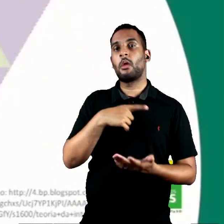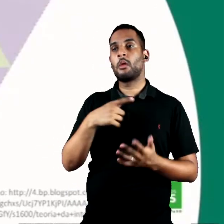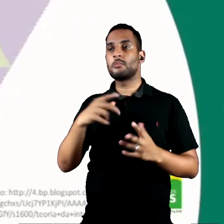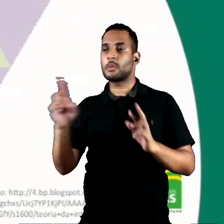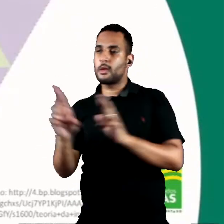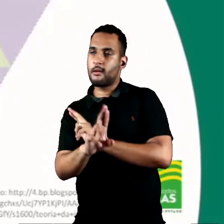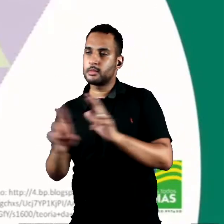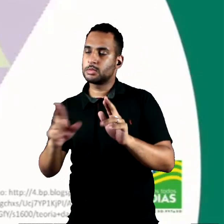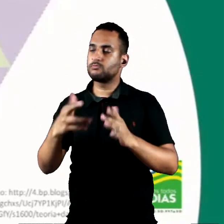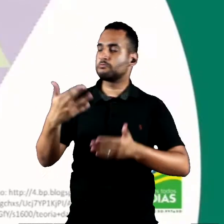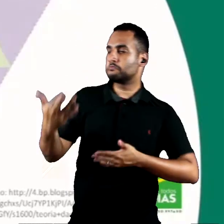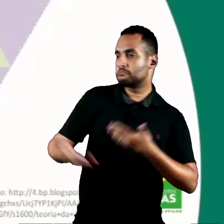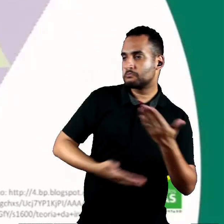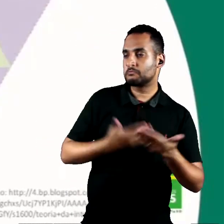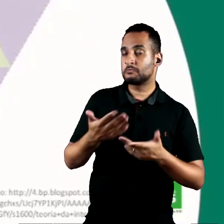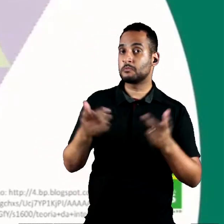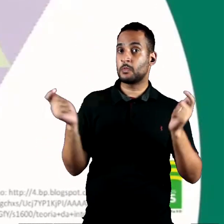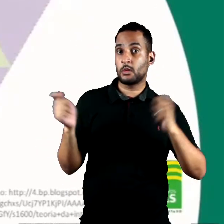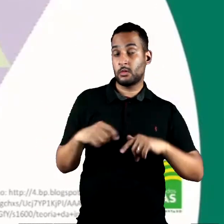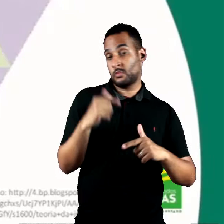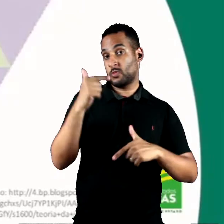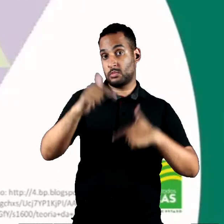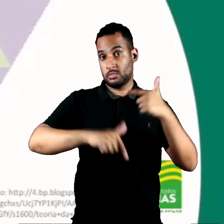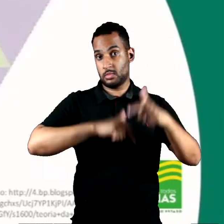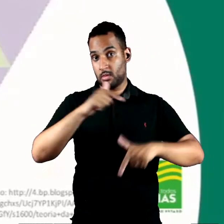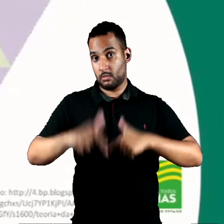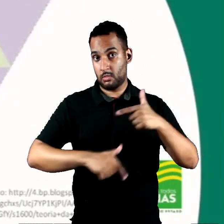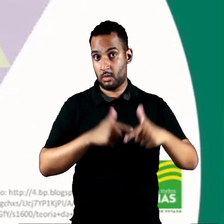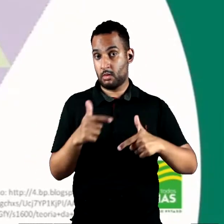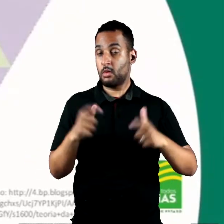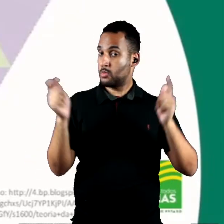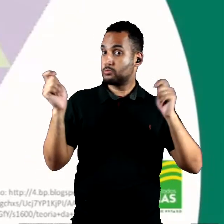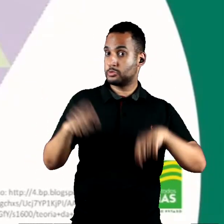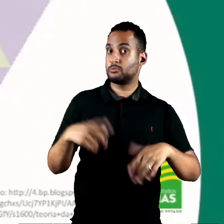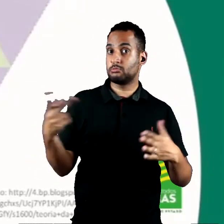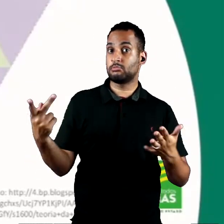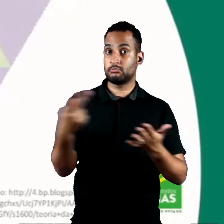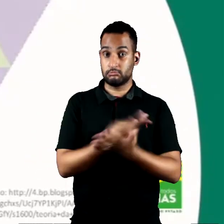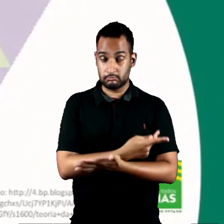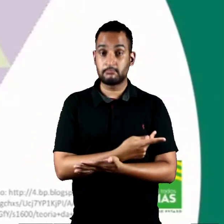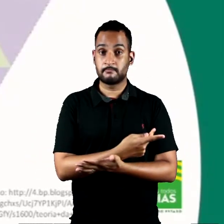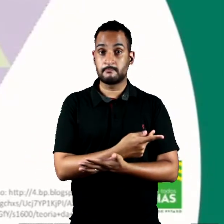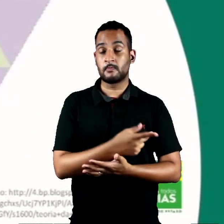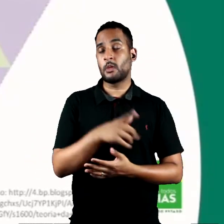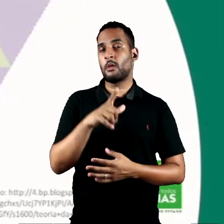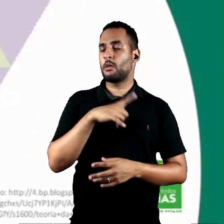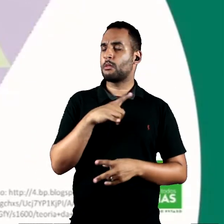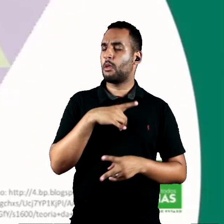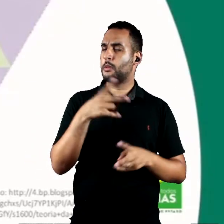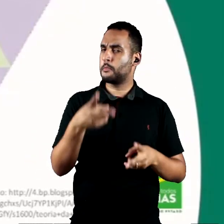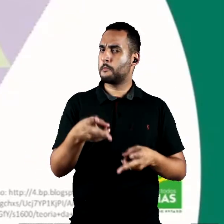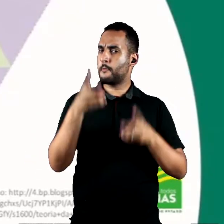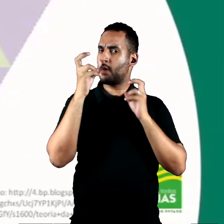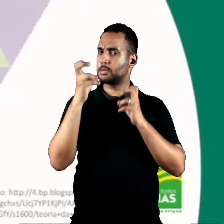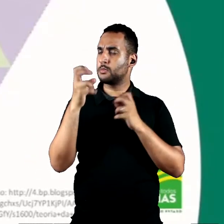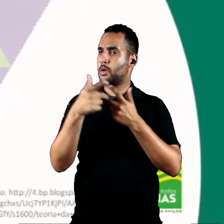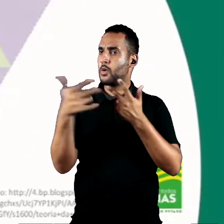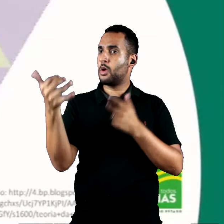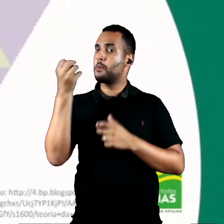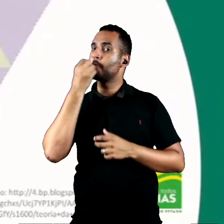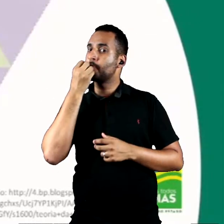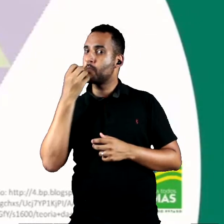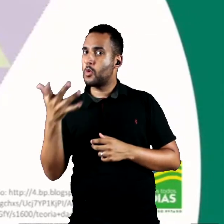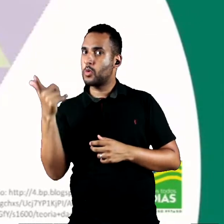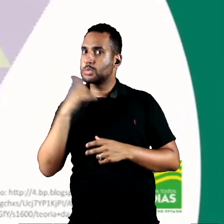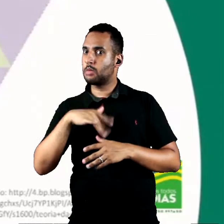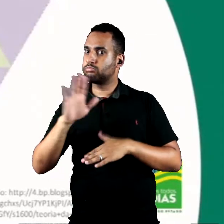e consiga que um determinado trabalho seja executado de forma a perceber o que funciona